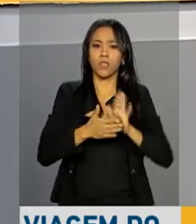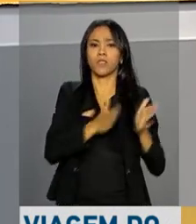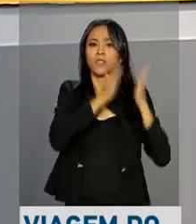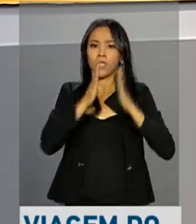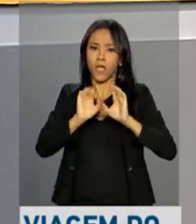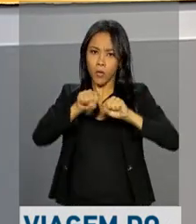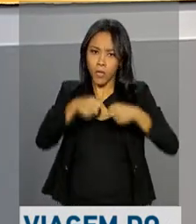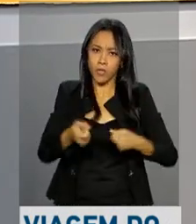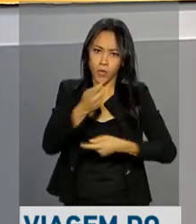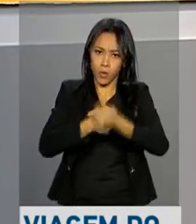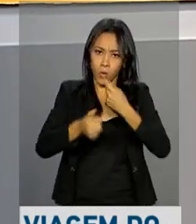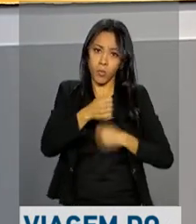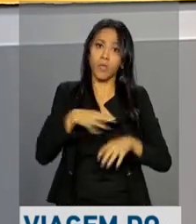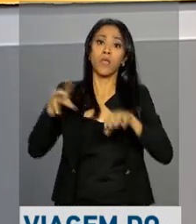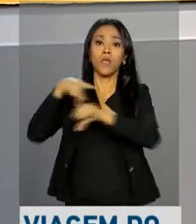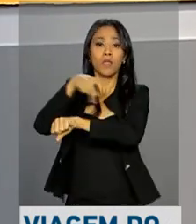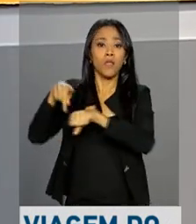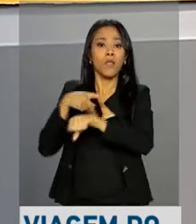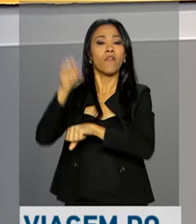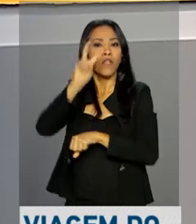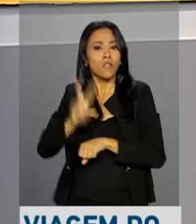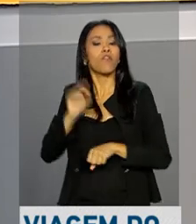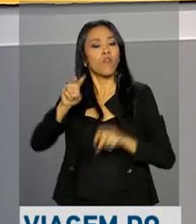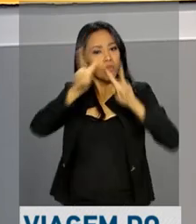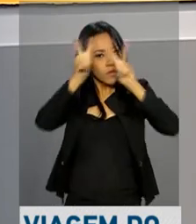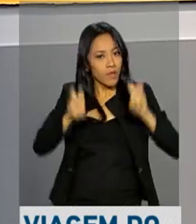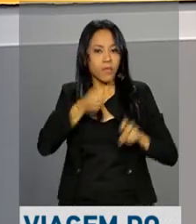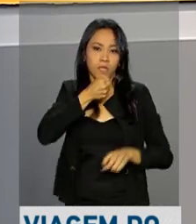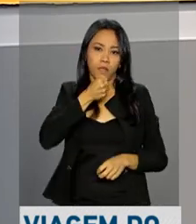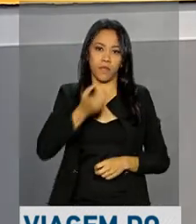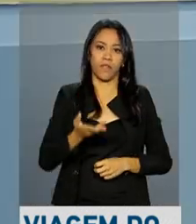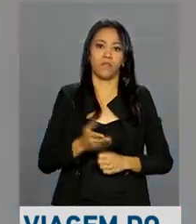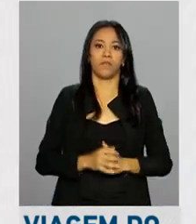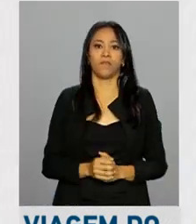situação na Venezuela foram outros temas tratados na entrevista.